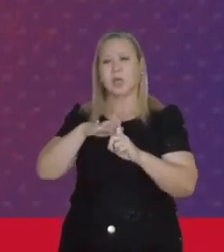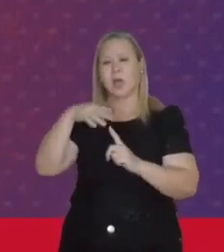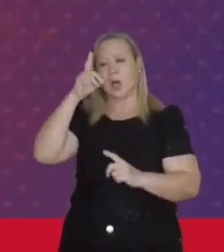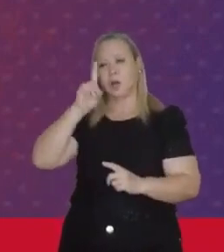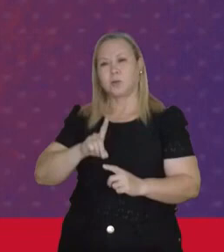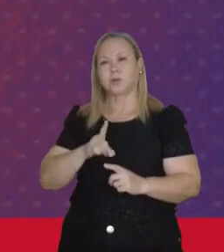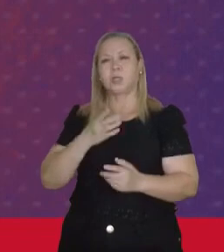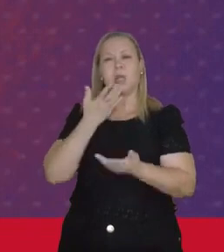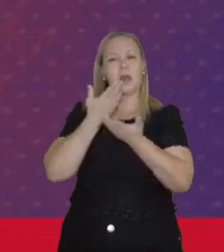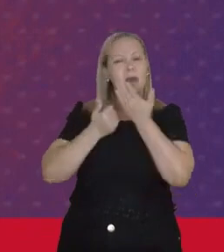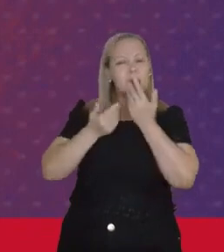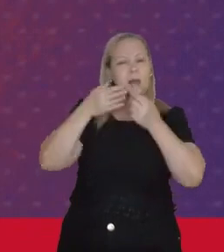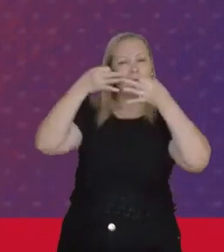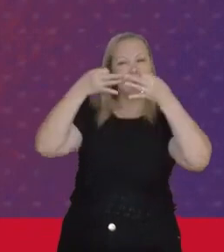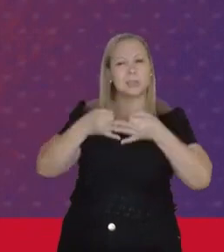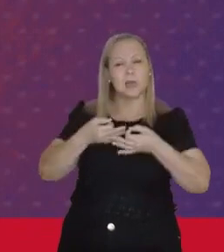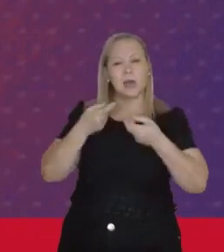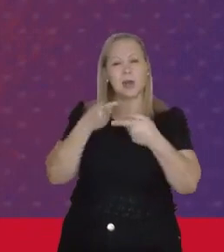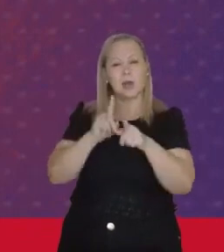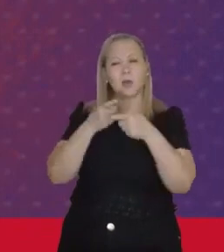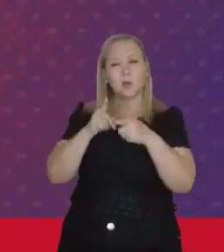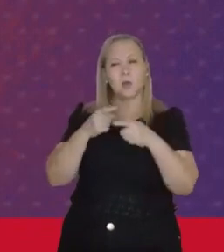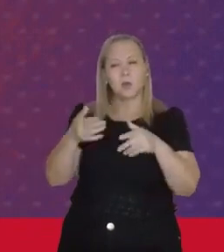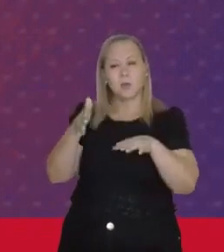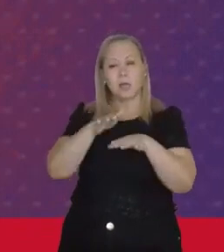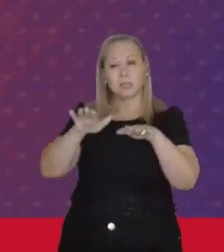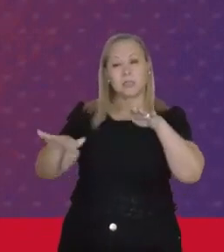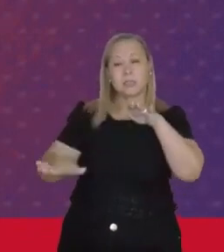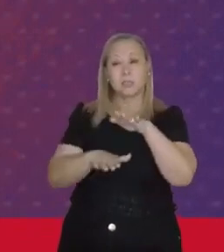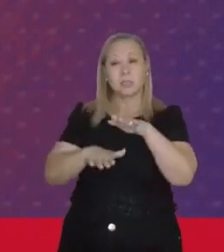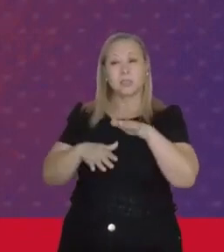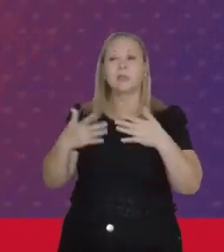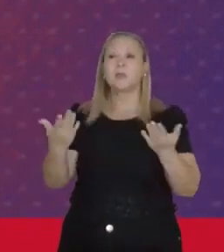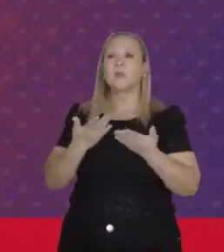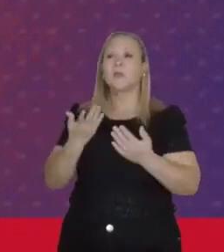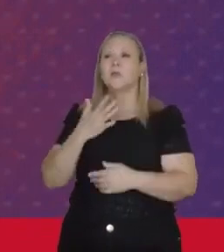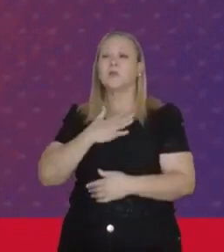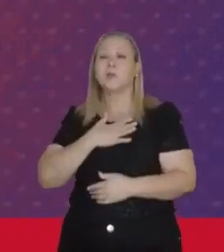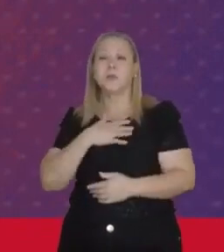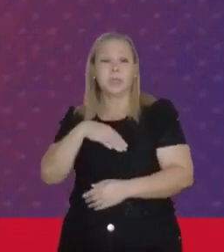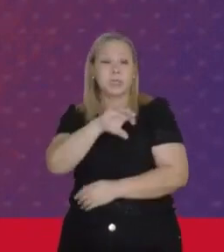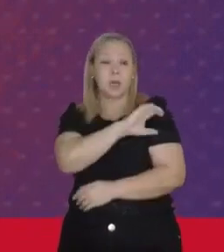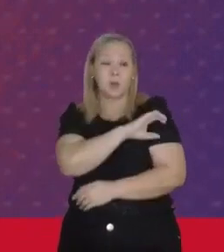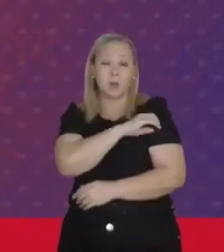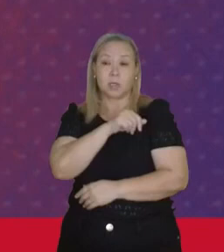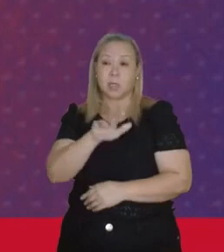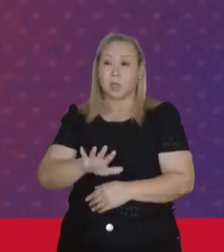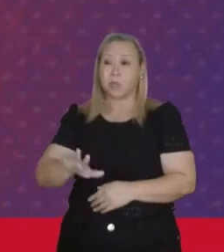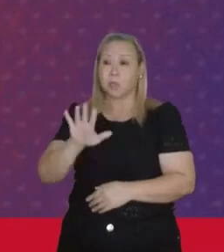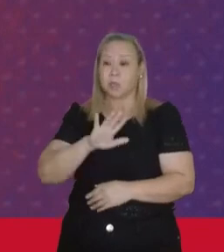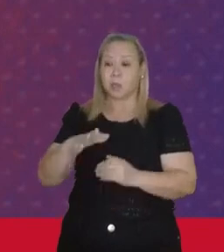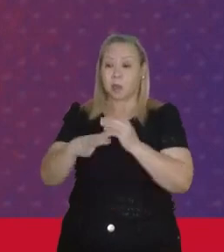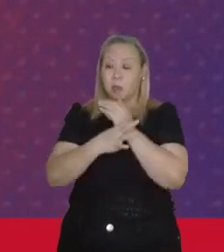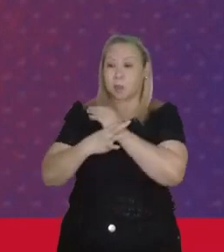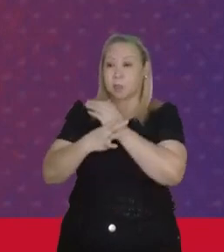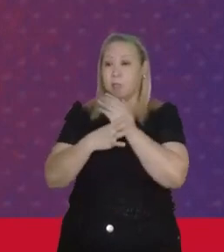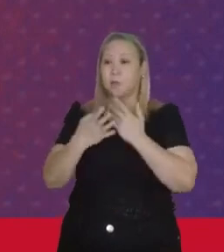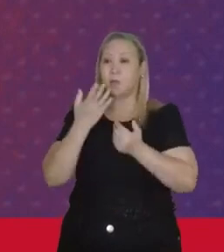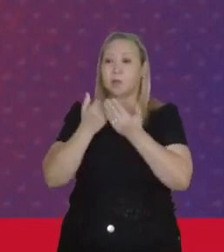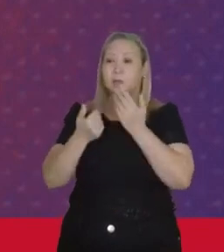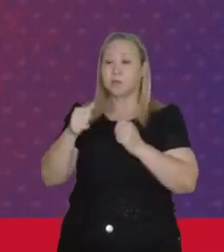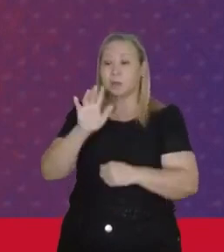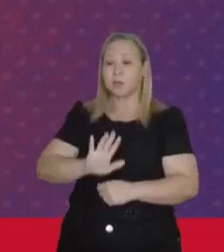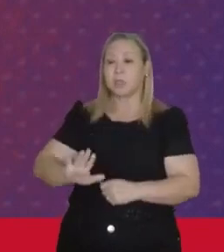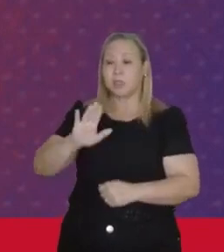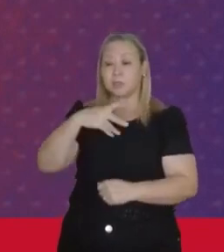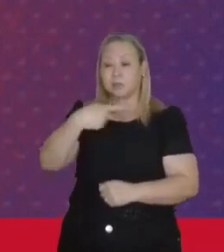direito à alimentação, do combate à desigualdade. E hoje, para mim, assim, estar coordenando o setorial de segurança alimentar